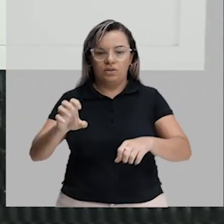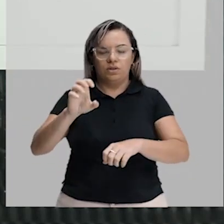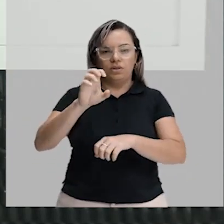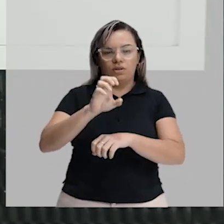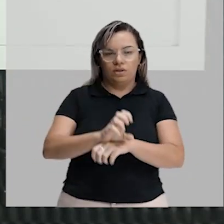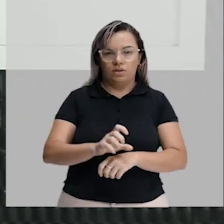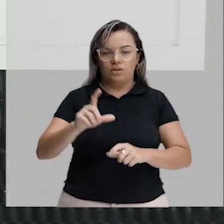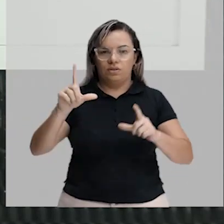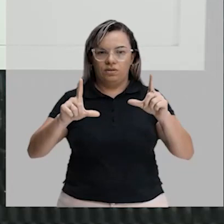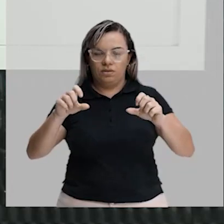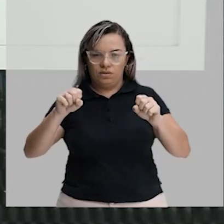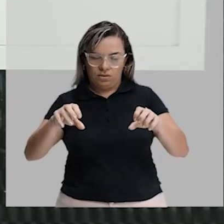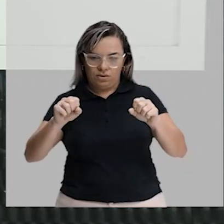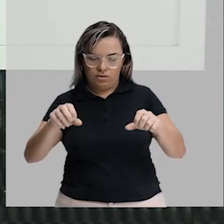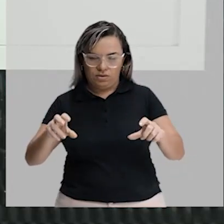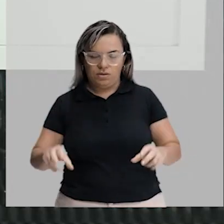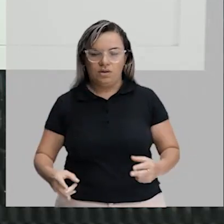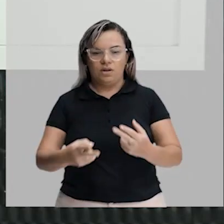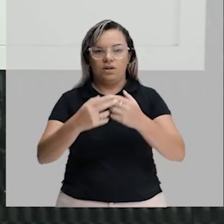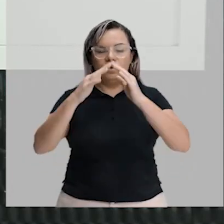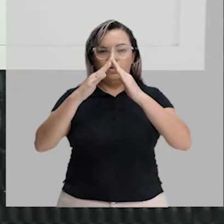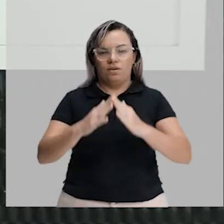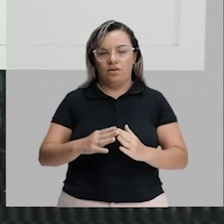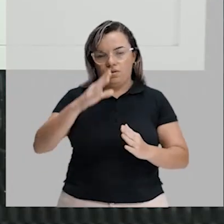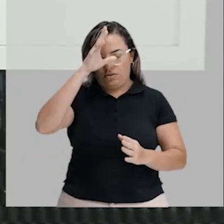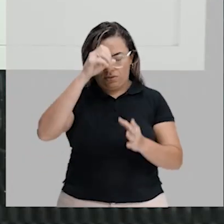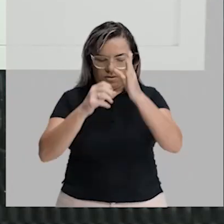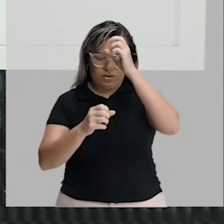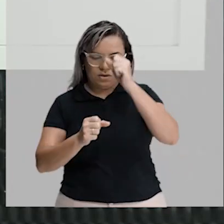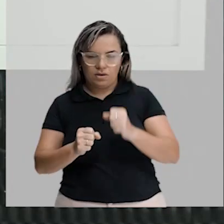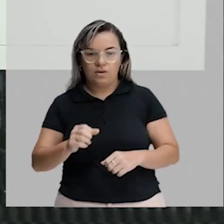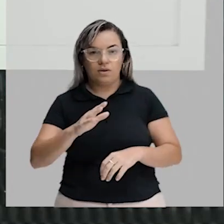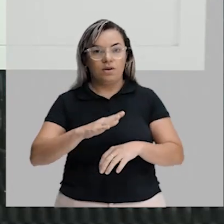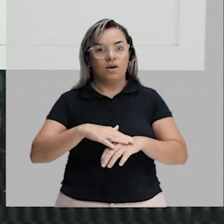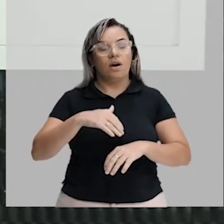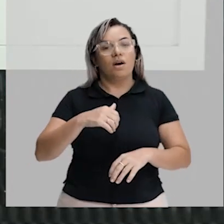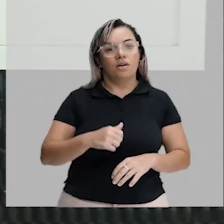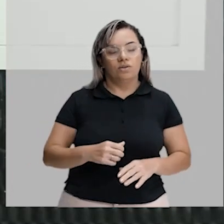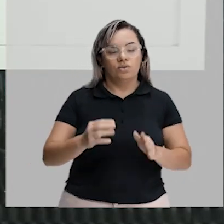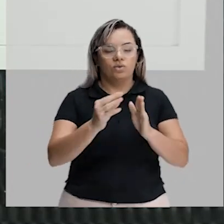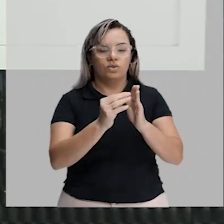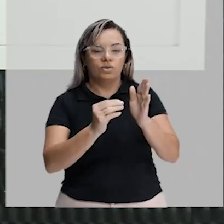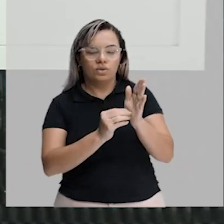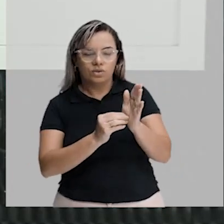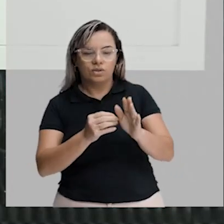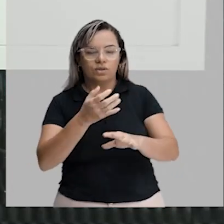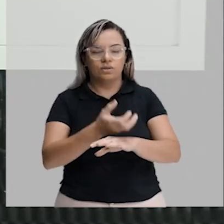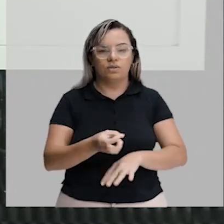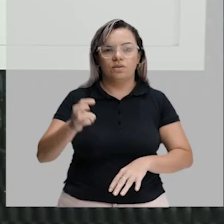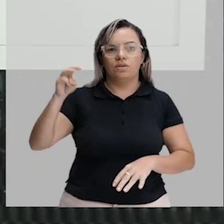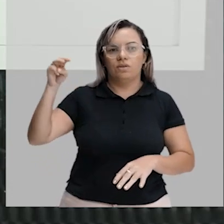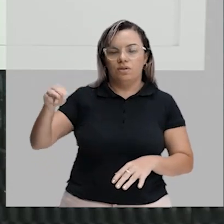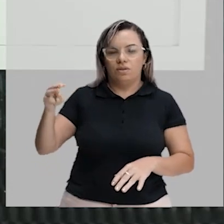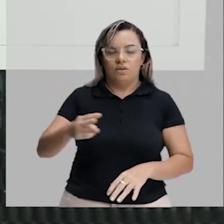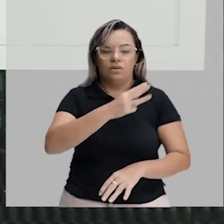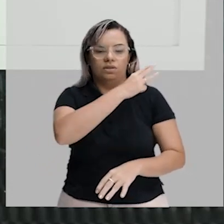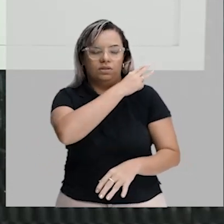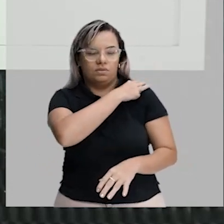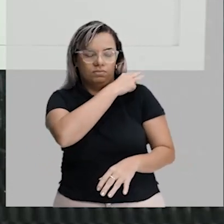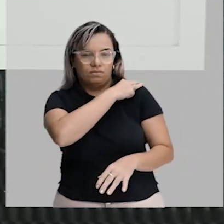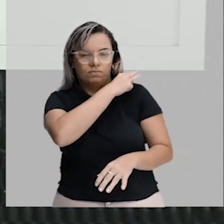Educação. Programa Hashtag Fique em Casa Aprendendo, para mais uma aula de matemática para os alunos da terceira série do ensino